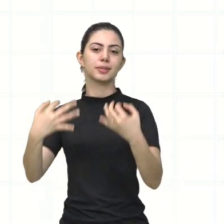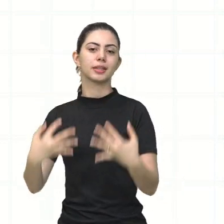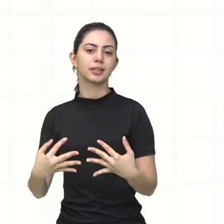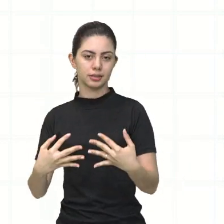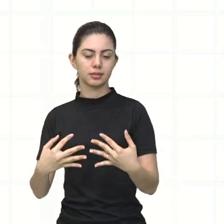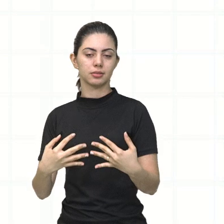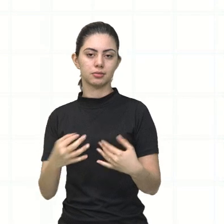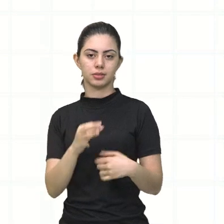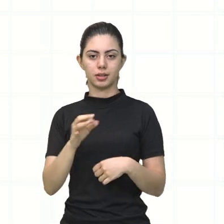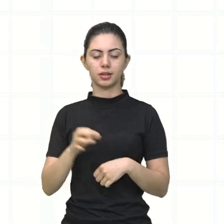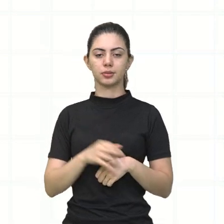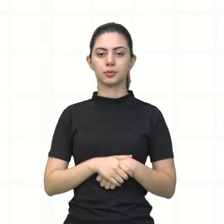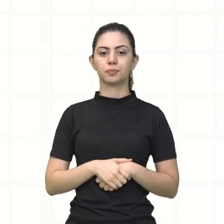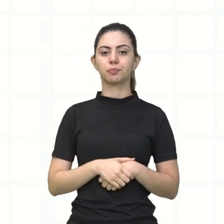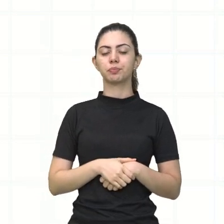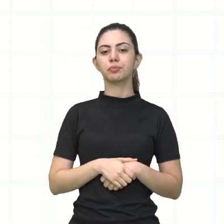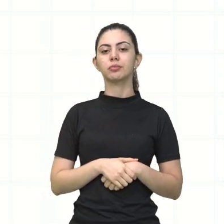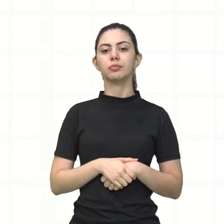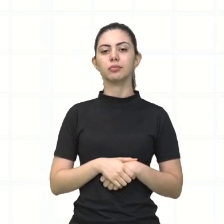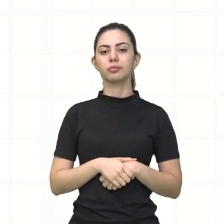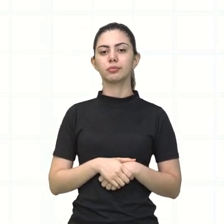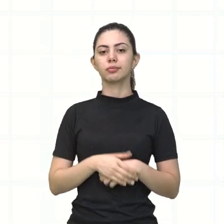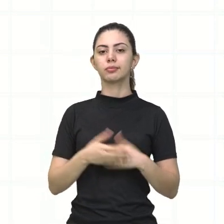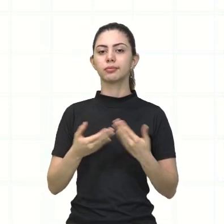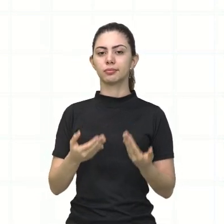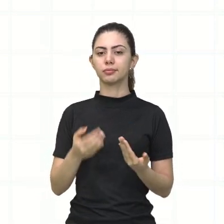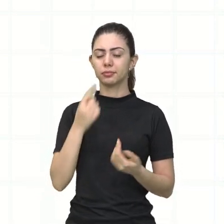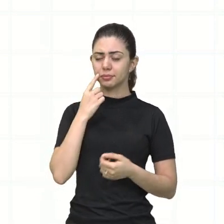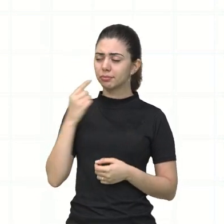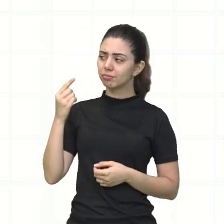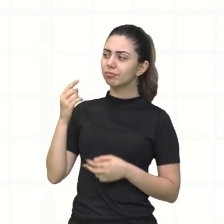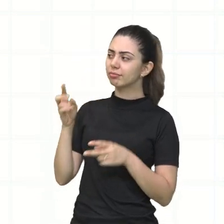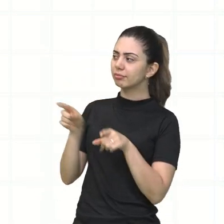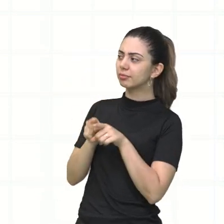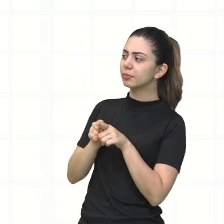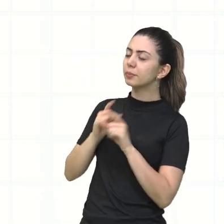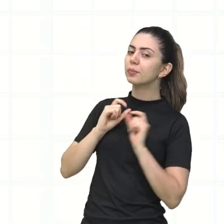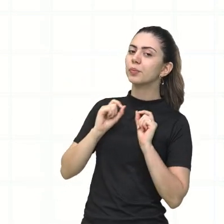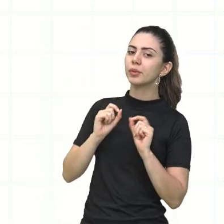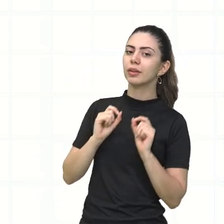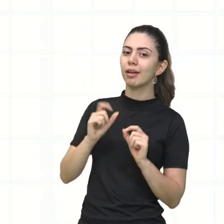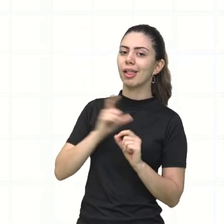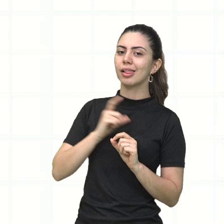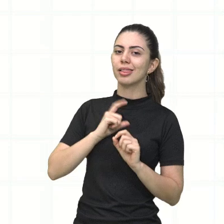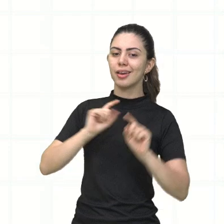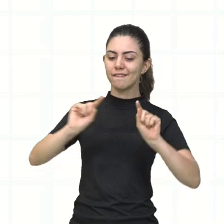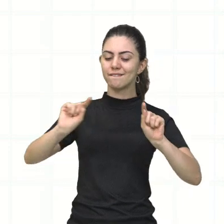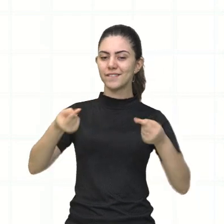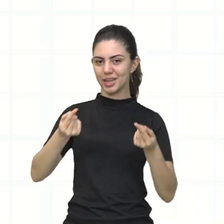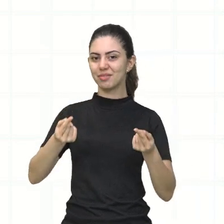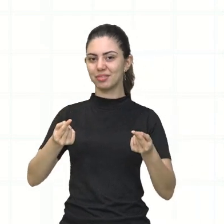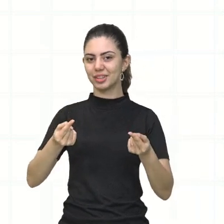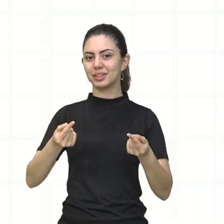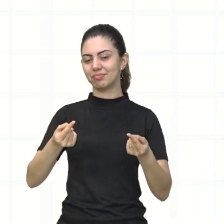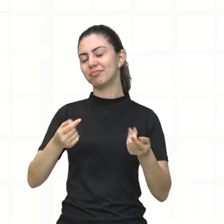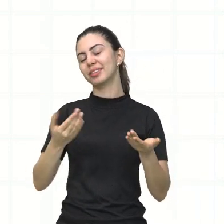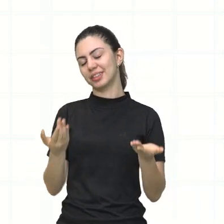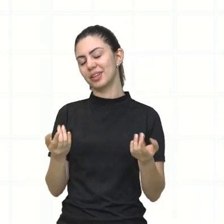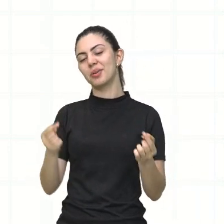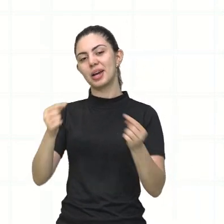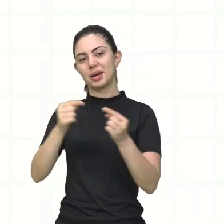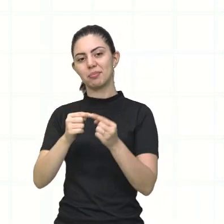uma restritiva. Não é o caso. Olhei aqui também que tem as minhas vírgulas. Já entendi que é